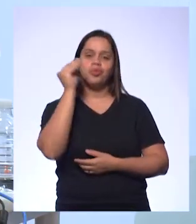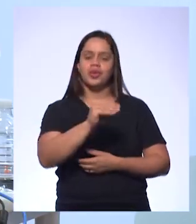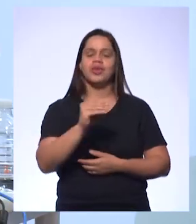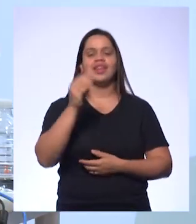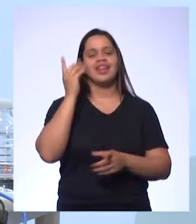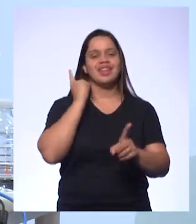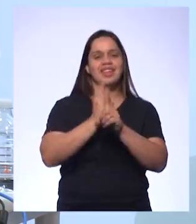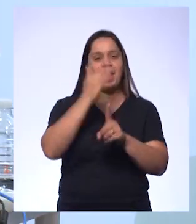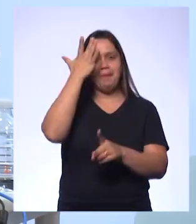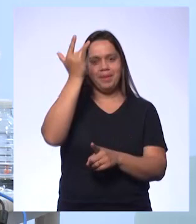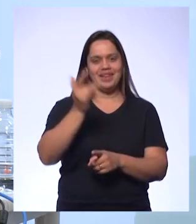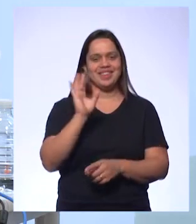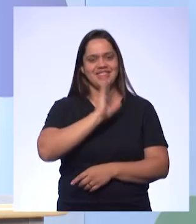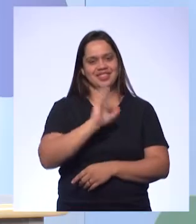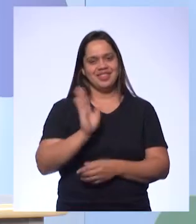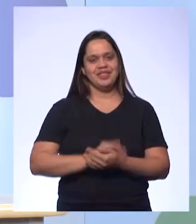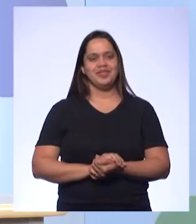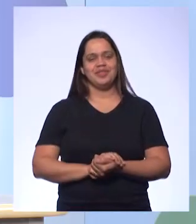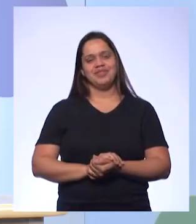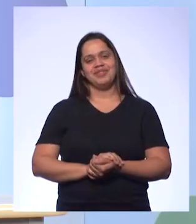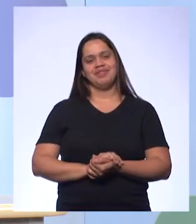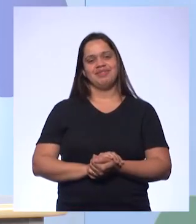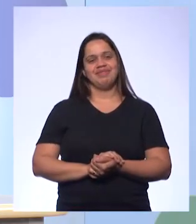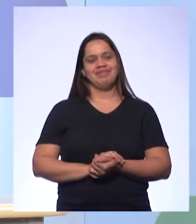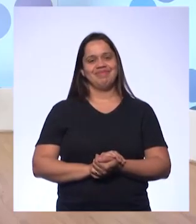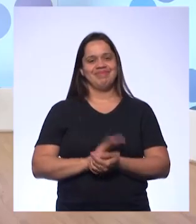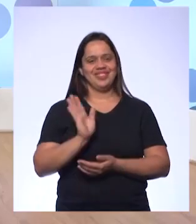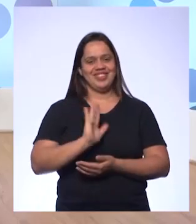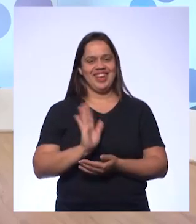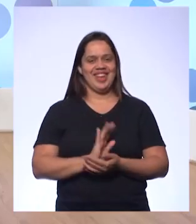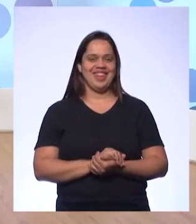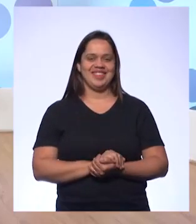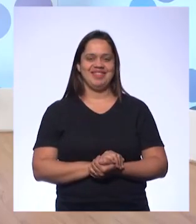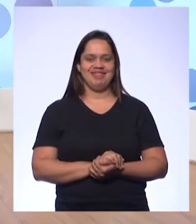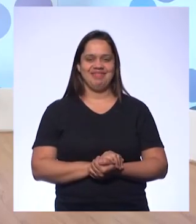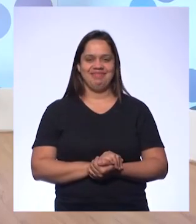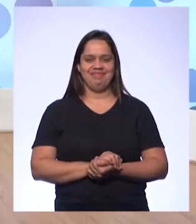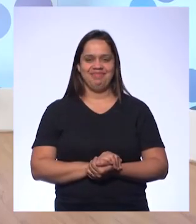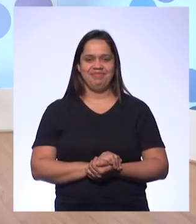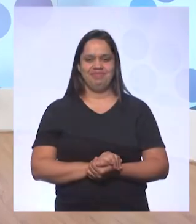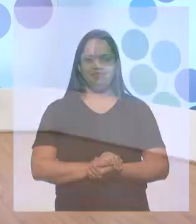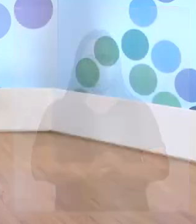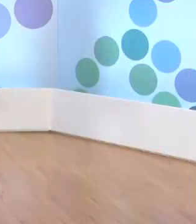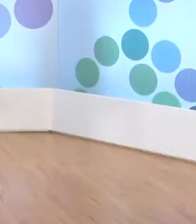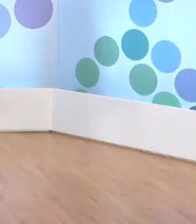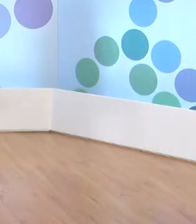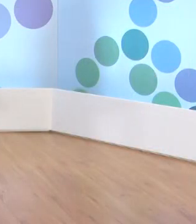até amanhã. Tchau, tchau. Beijo, obrigada pela aula, Dani. Obrigada, amor. Tchau, gente.